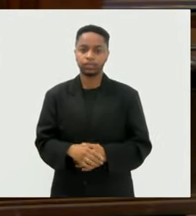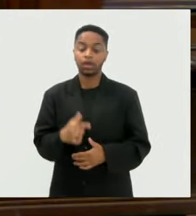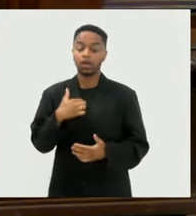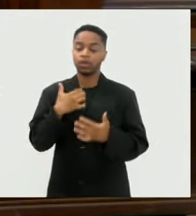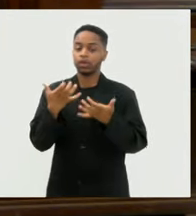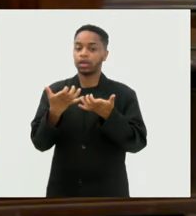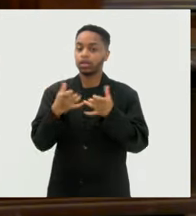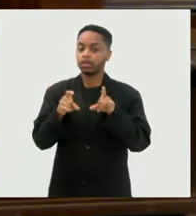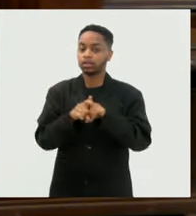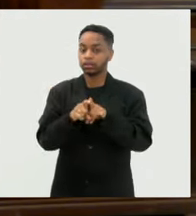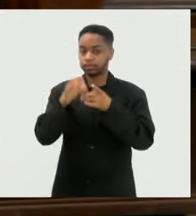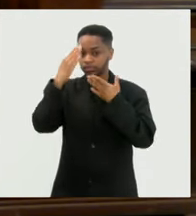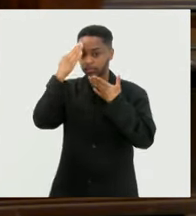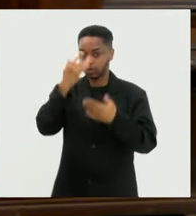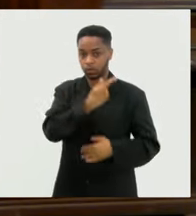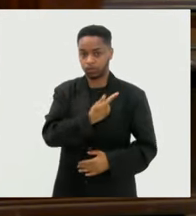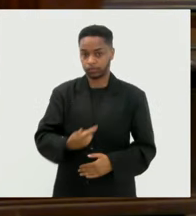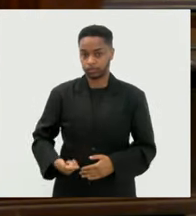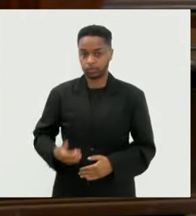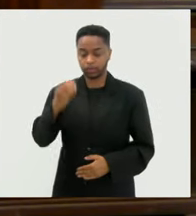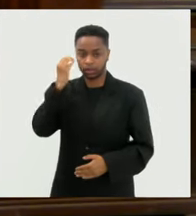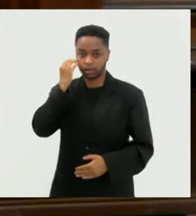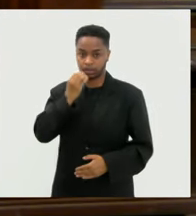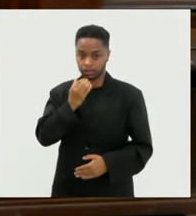agradecer ao nosso governador Cláudio Castro